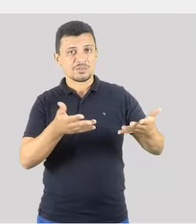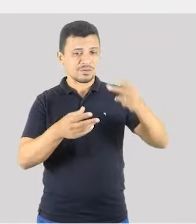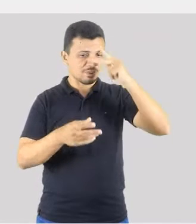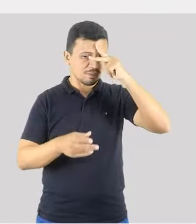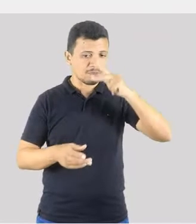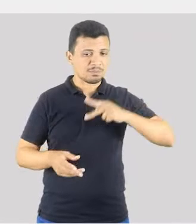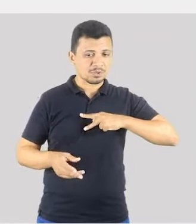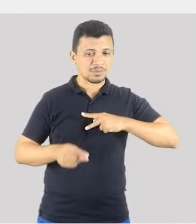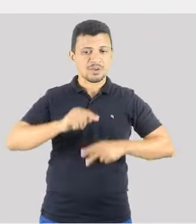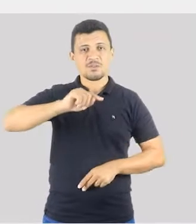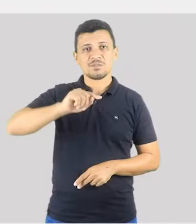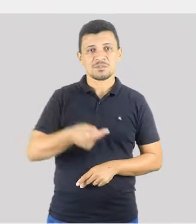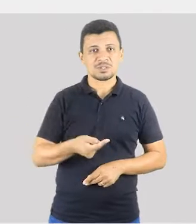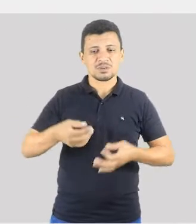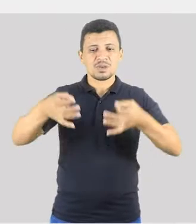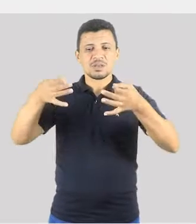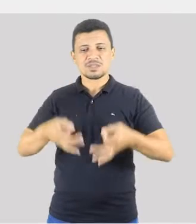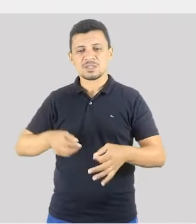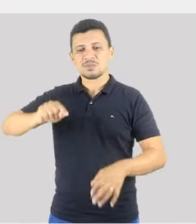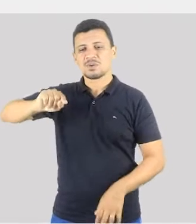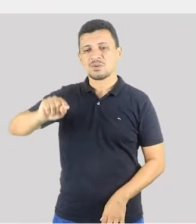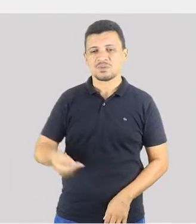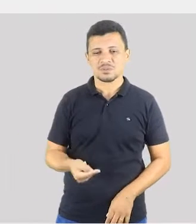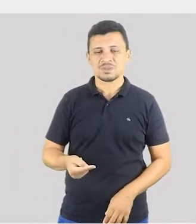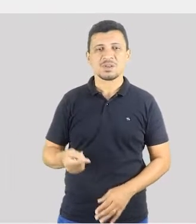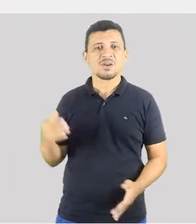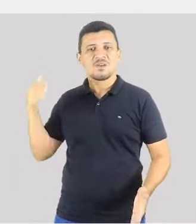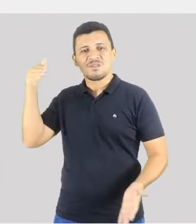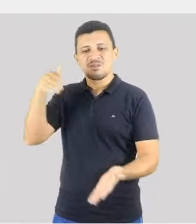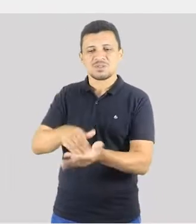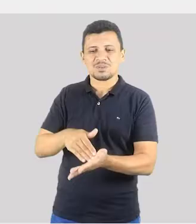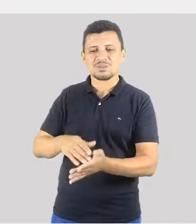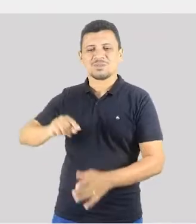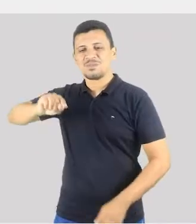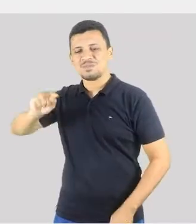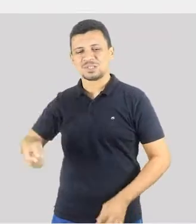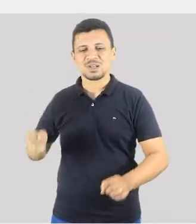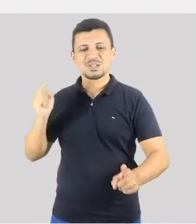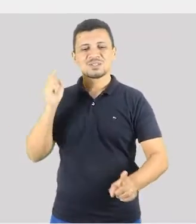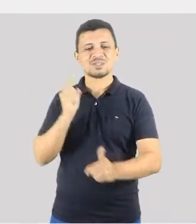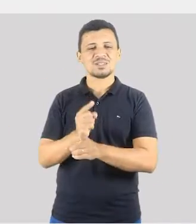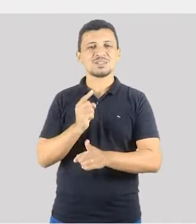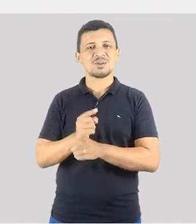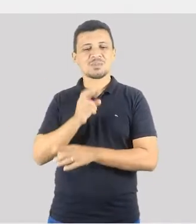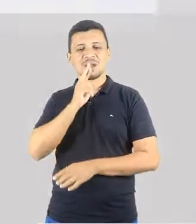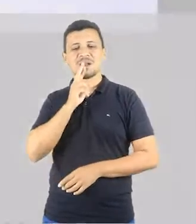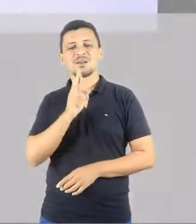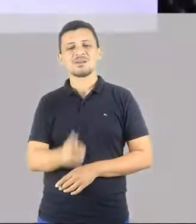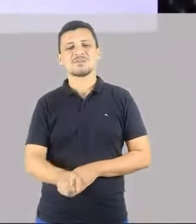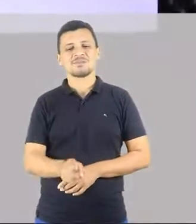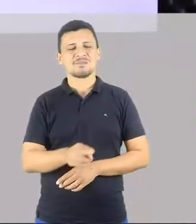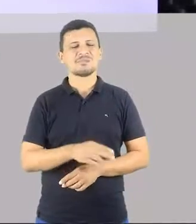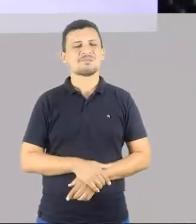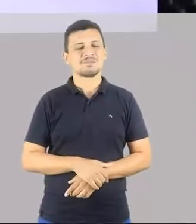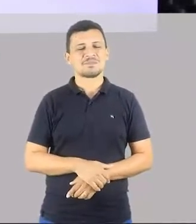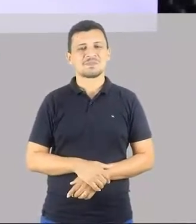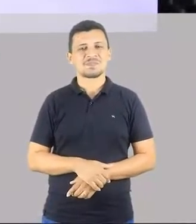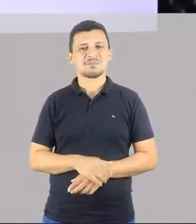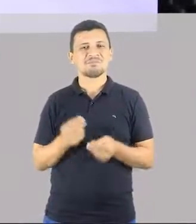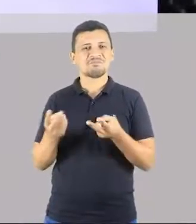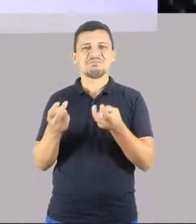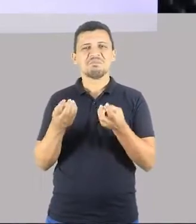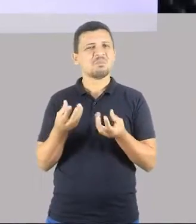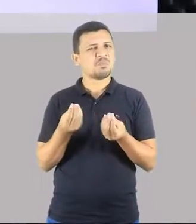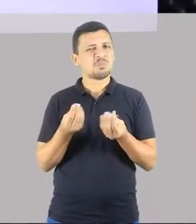iniciativa própria, resolveu finalmente descobrir alternativas que solucionassem o impacto. A impressão que a gente tem é que tem